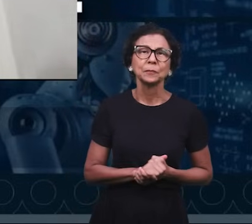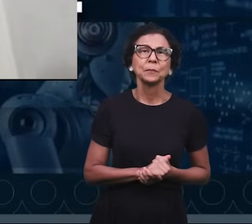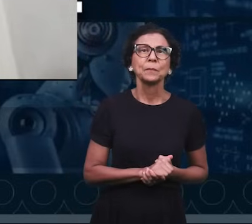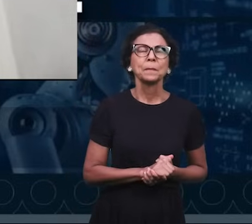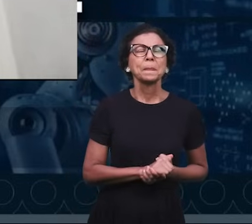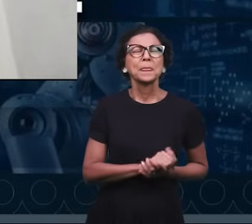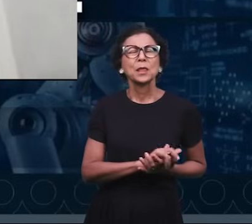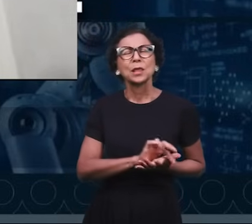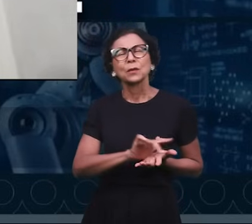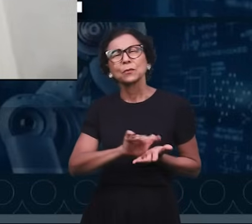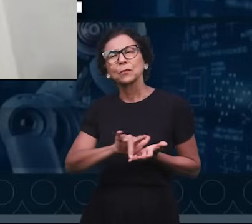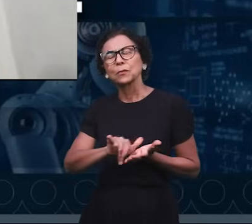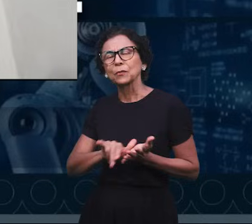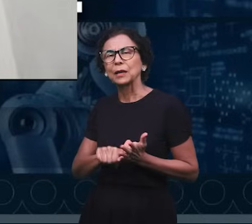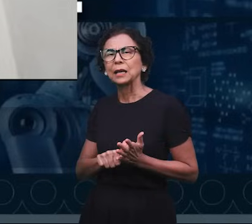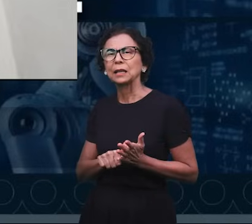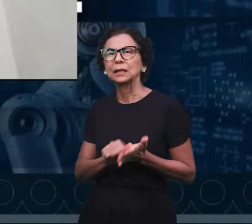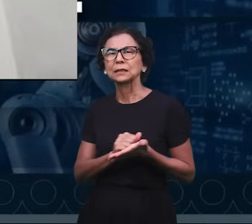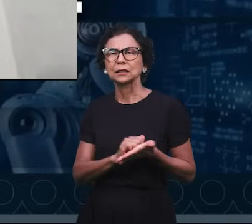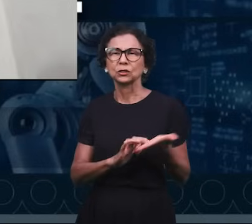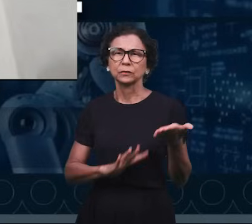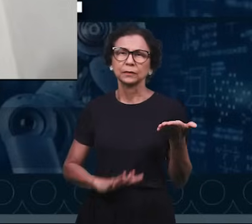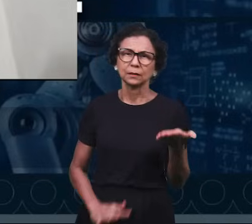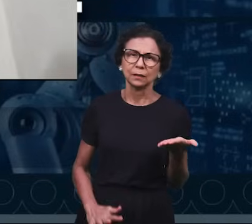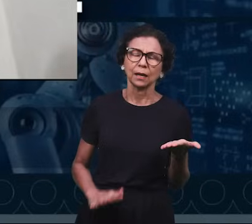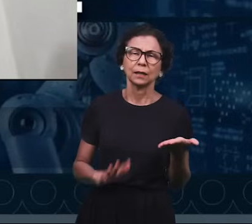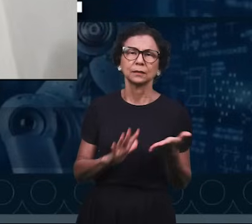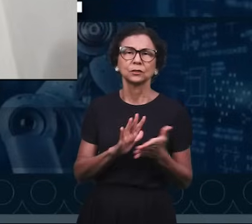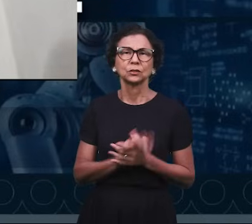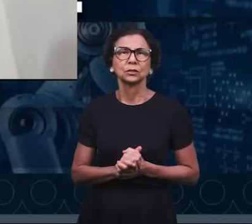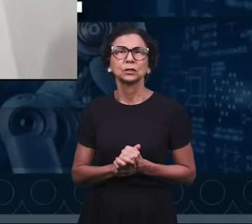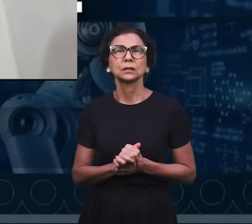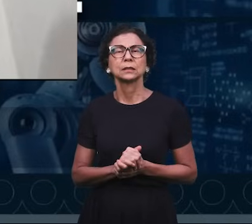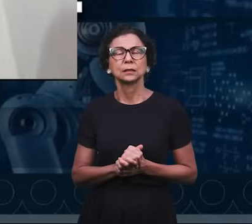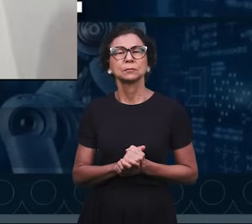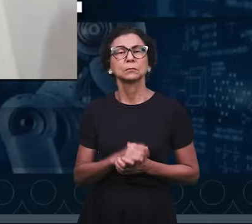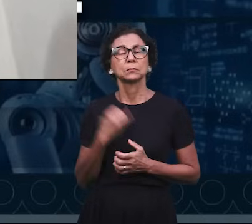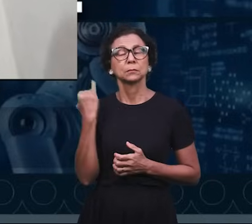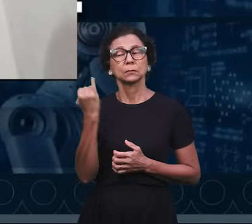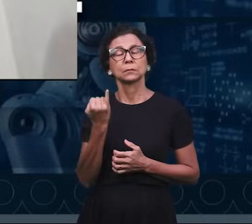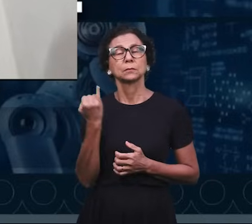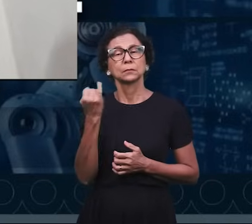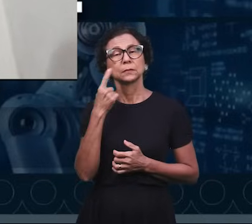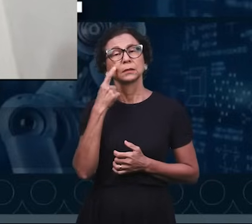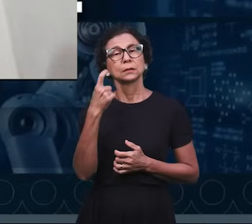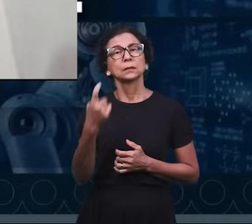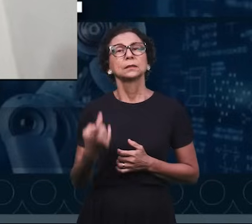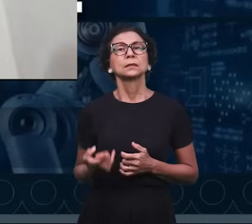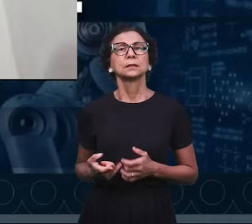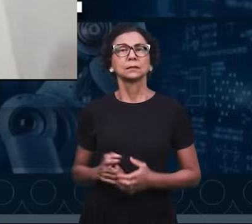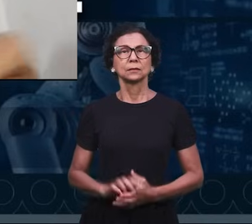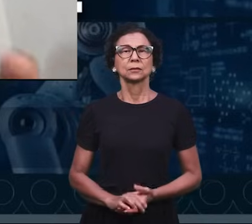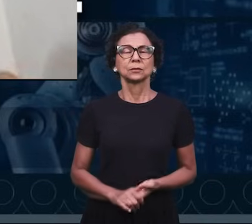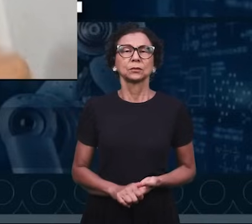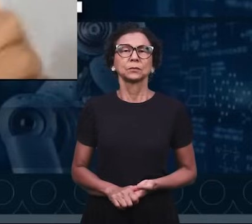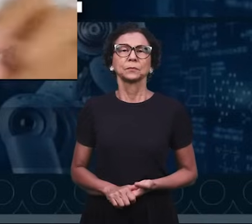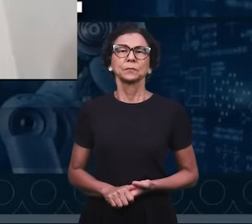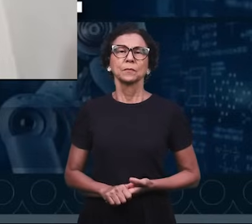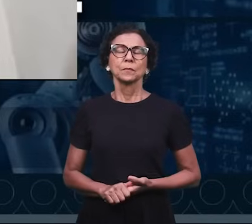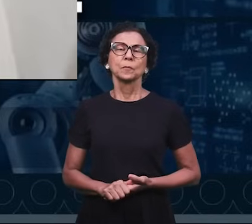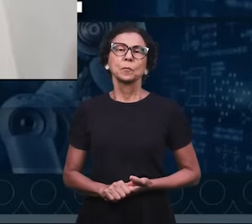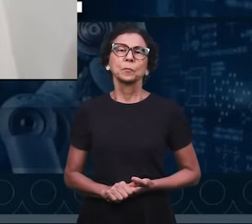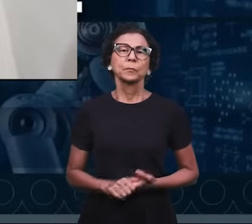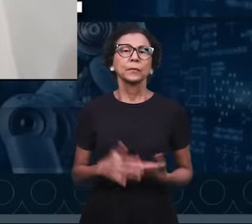nós diversas tarefas visíveis, materiais e muitas vezes para nós impossíveis. E eu vou aqui